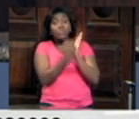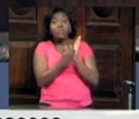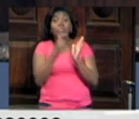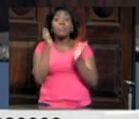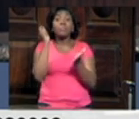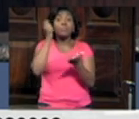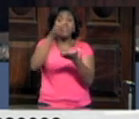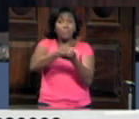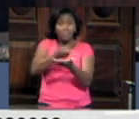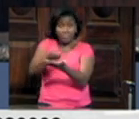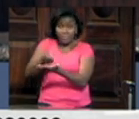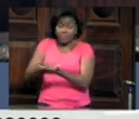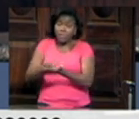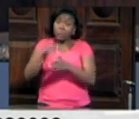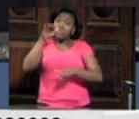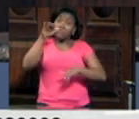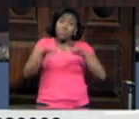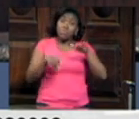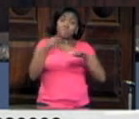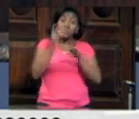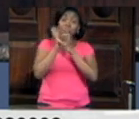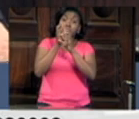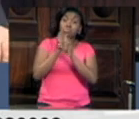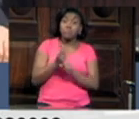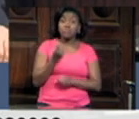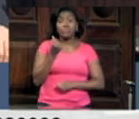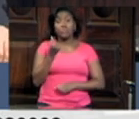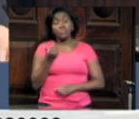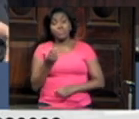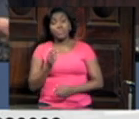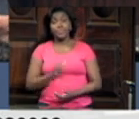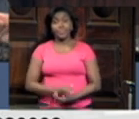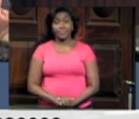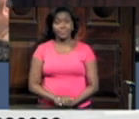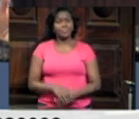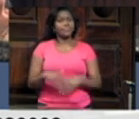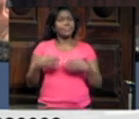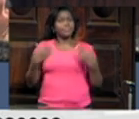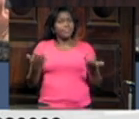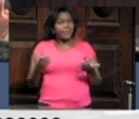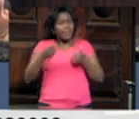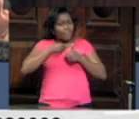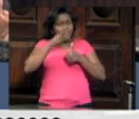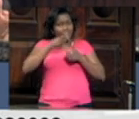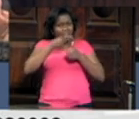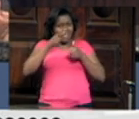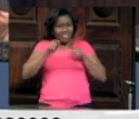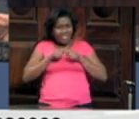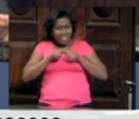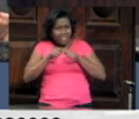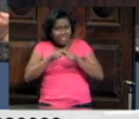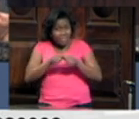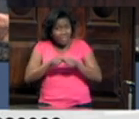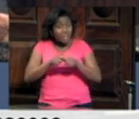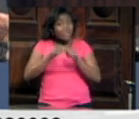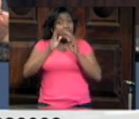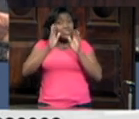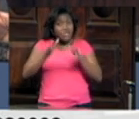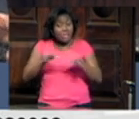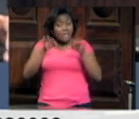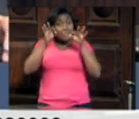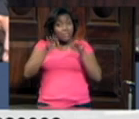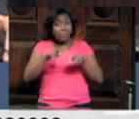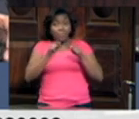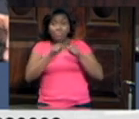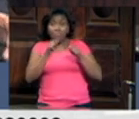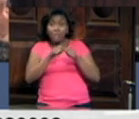acordo com a realidade orçamentária financeira. Ora, a primeira medida já devia ter sido